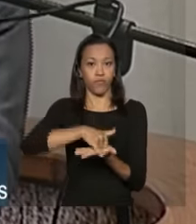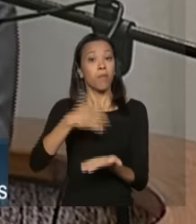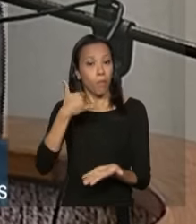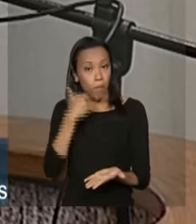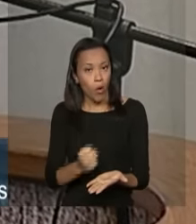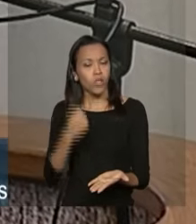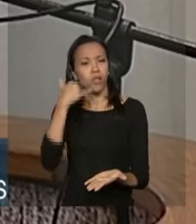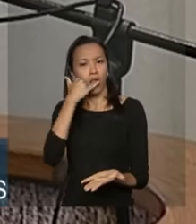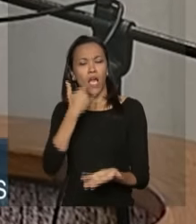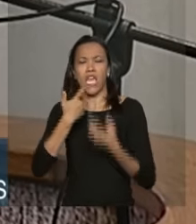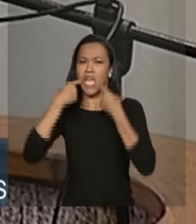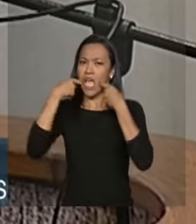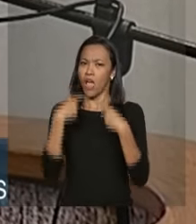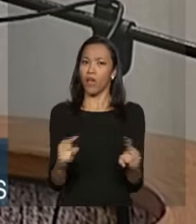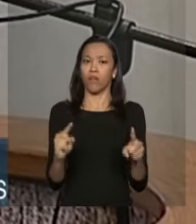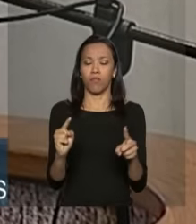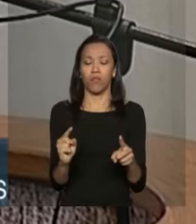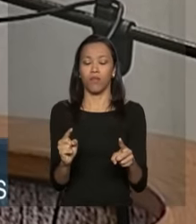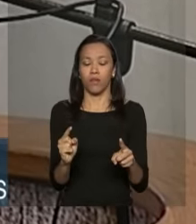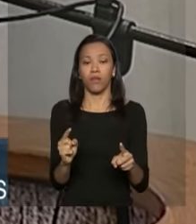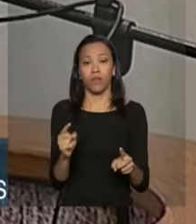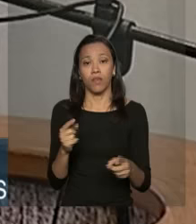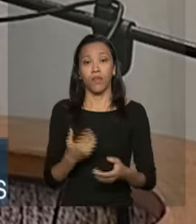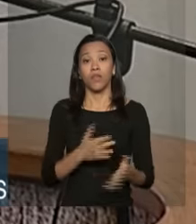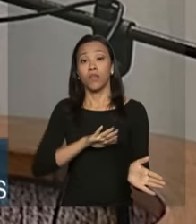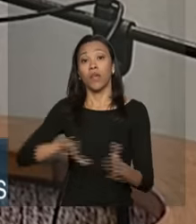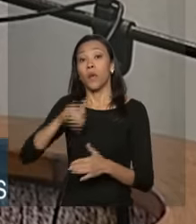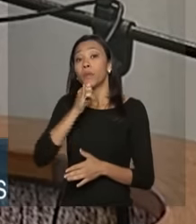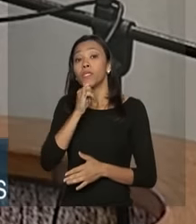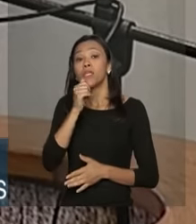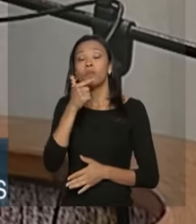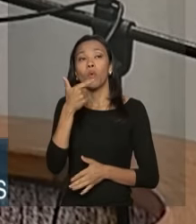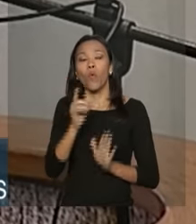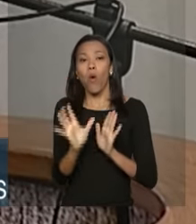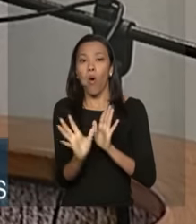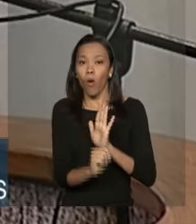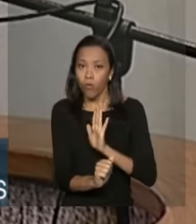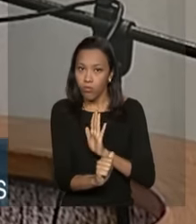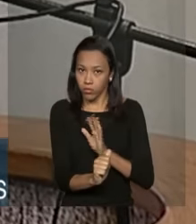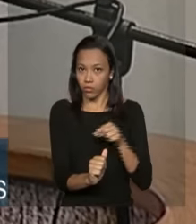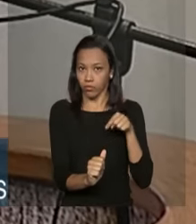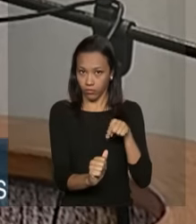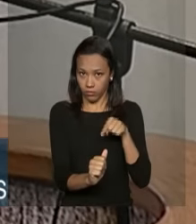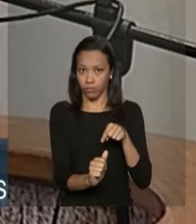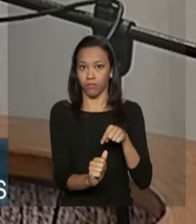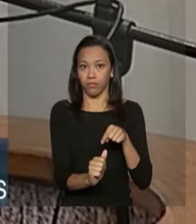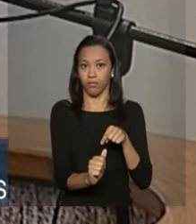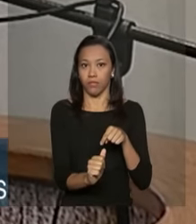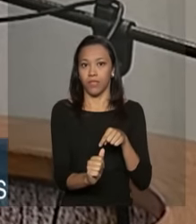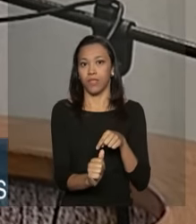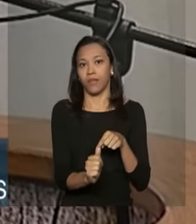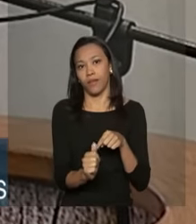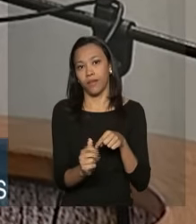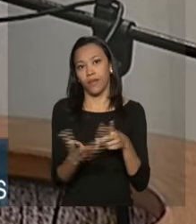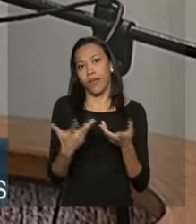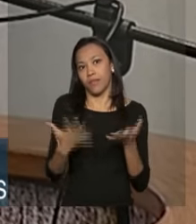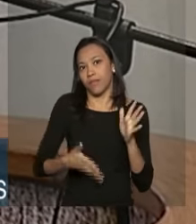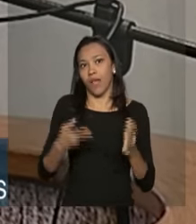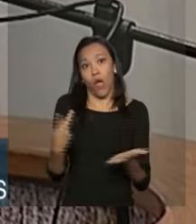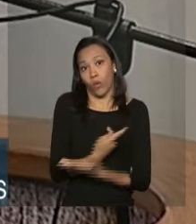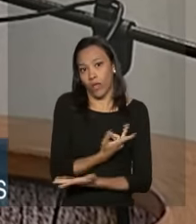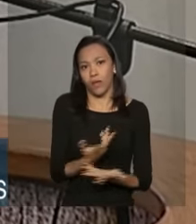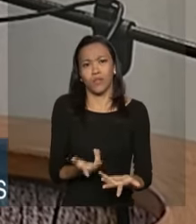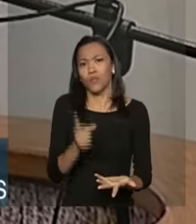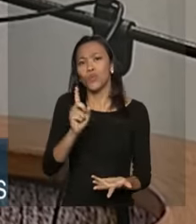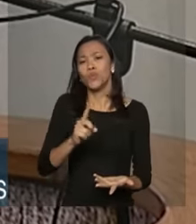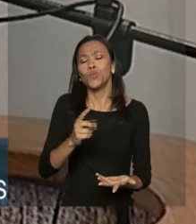mais cruis o roubo por exemplo com todas as suas motivações injustificadas não